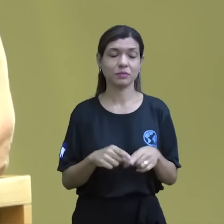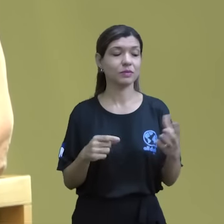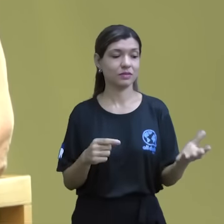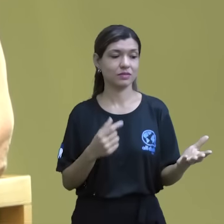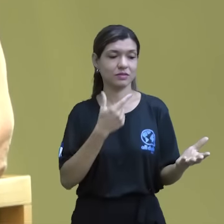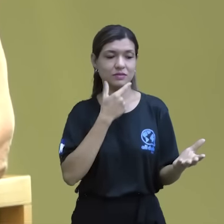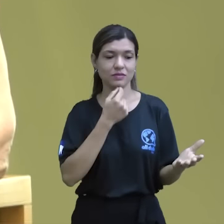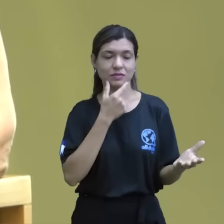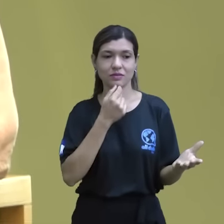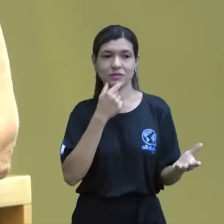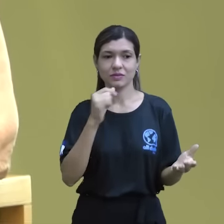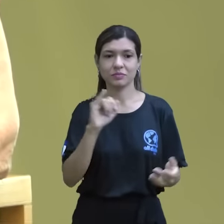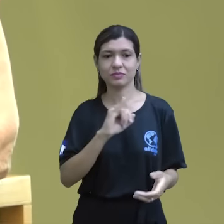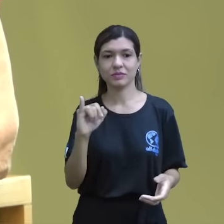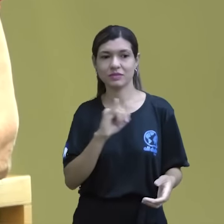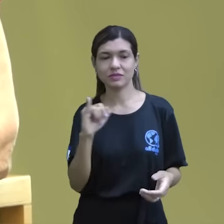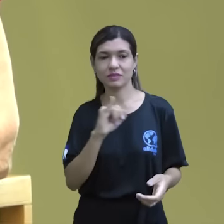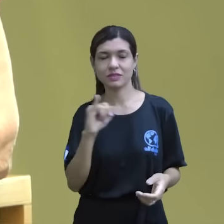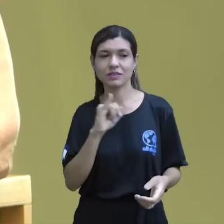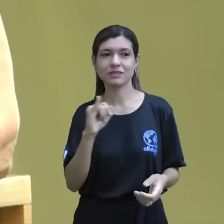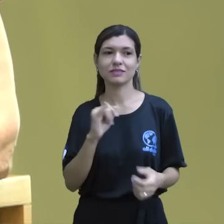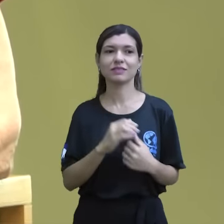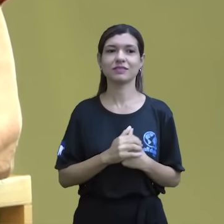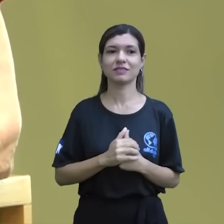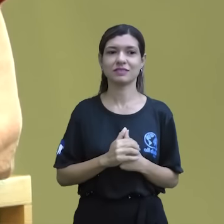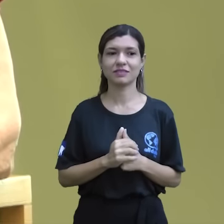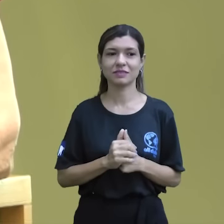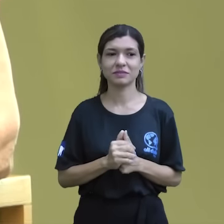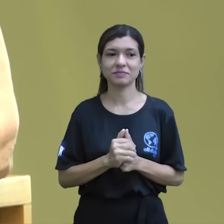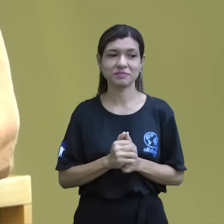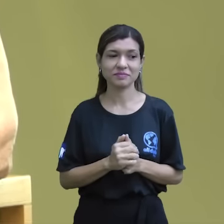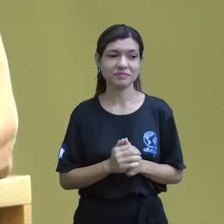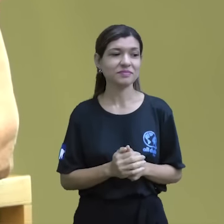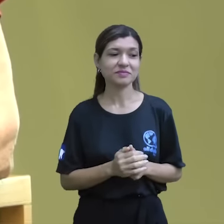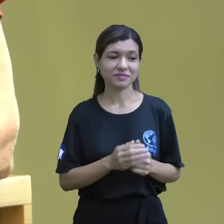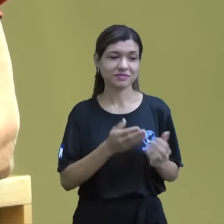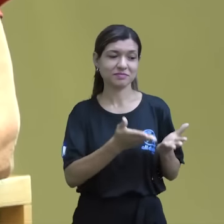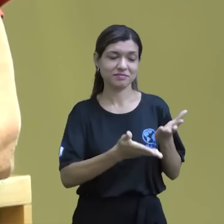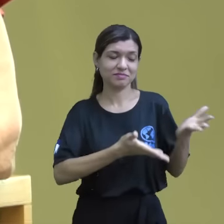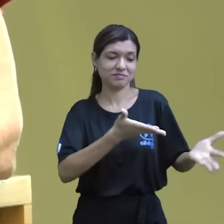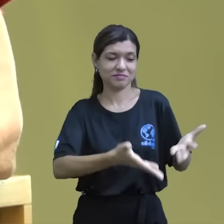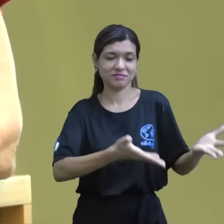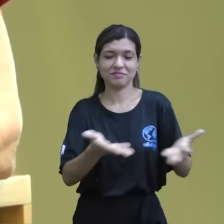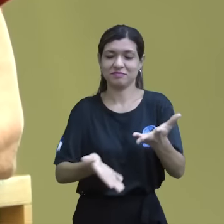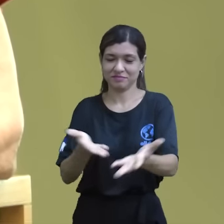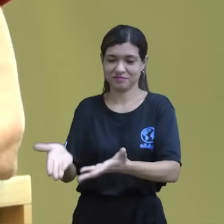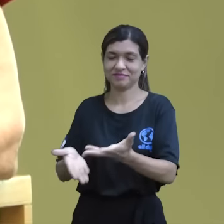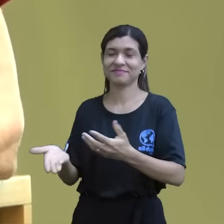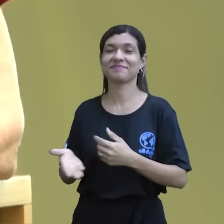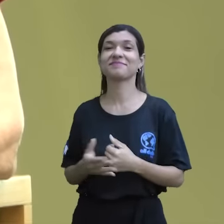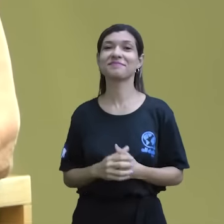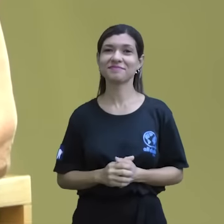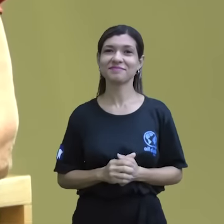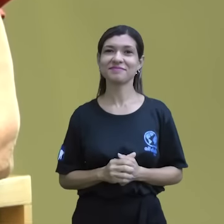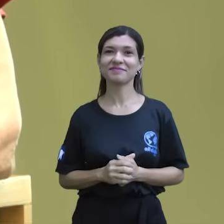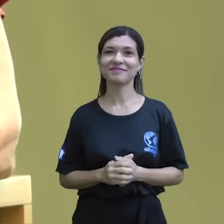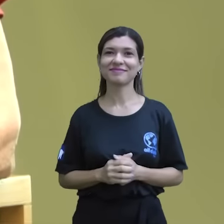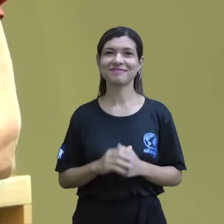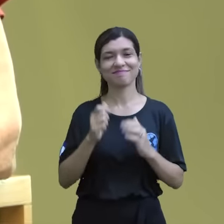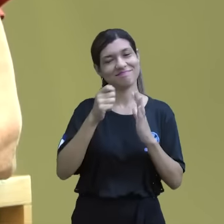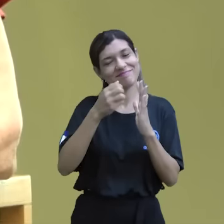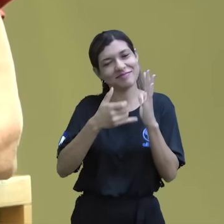rapaz, ele é preso, porque ele é louco, ele está atrapalhando, e a ordem é levar para a capital, levar